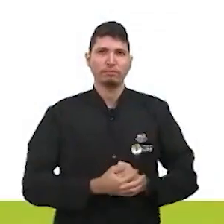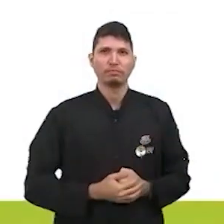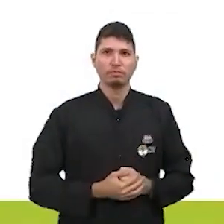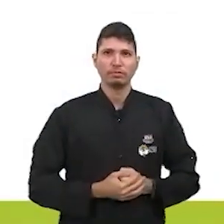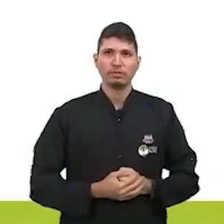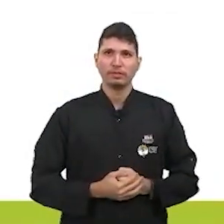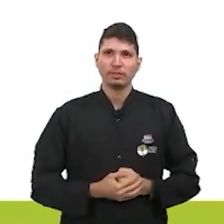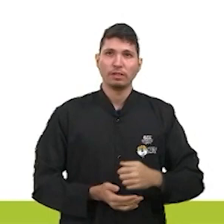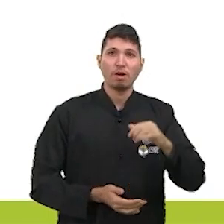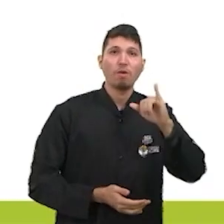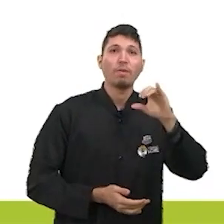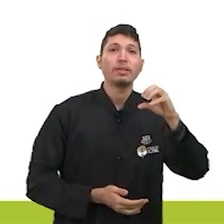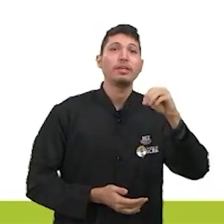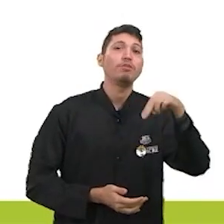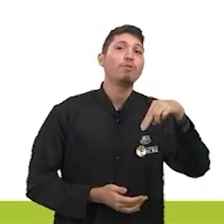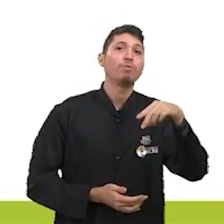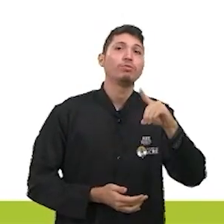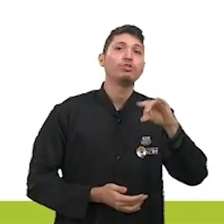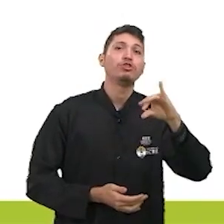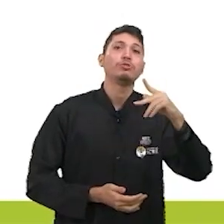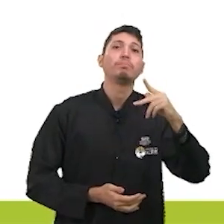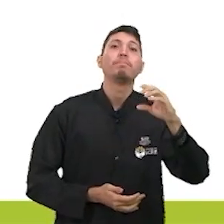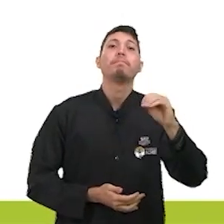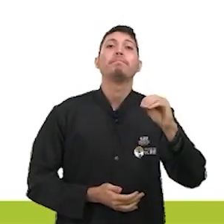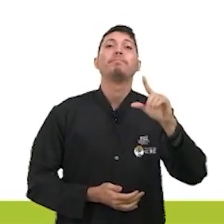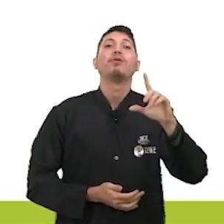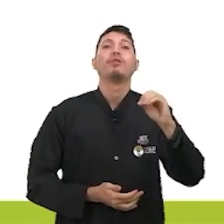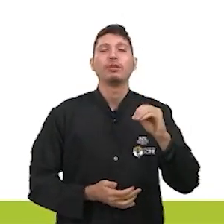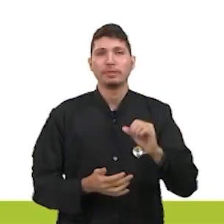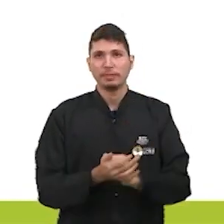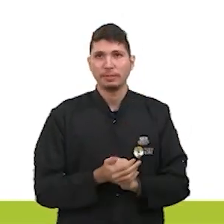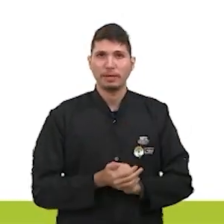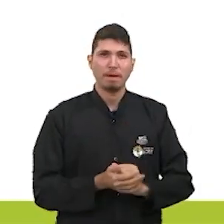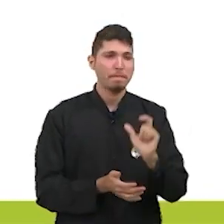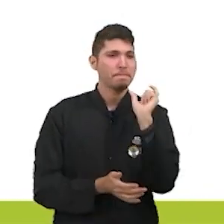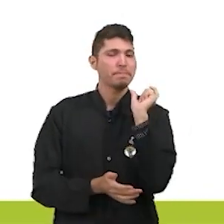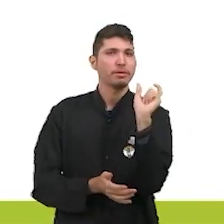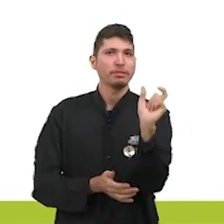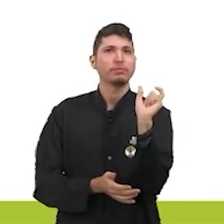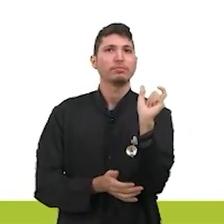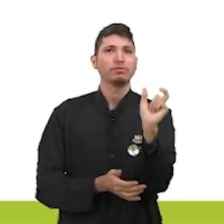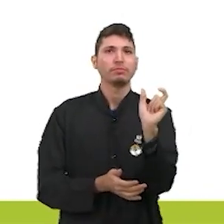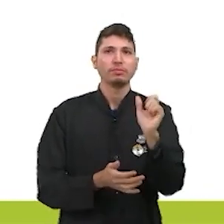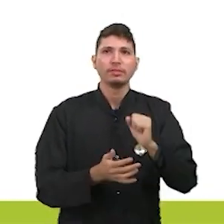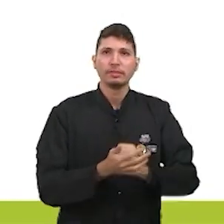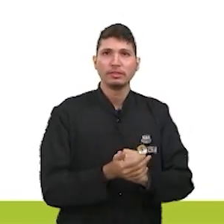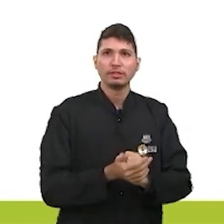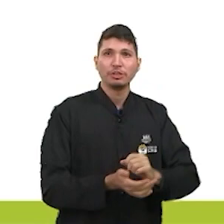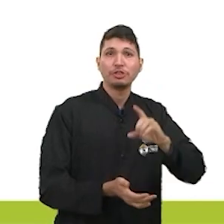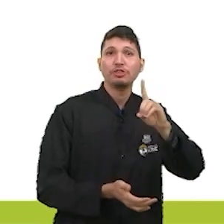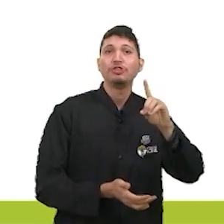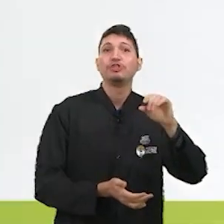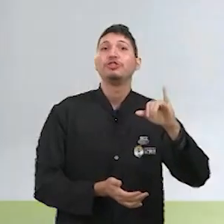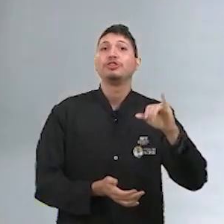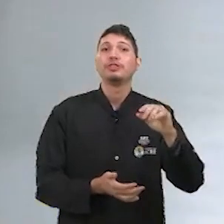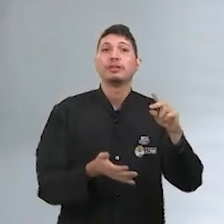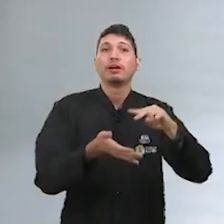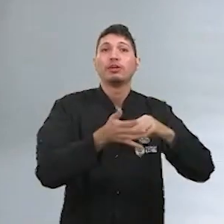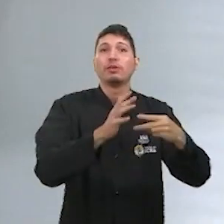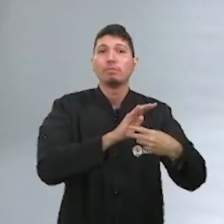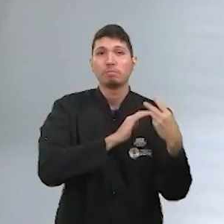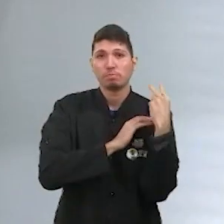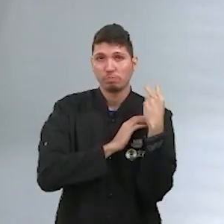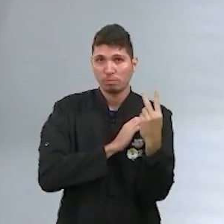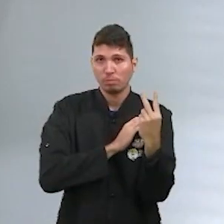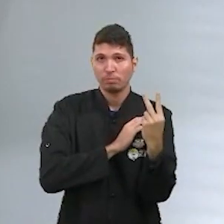nome, íon dipolo. Vamos analisar então essa palavra, dipolo. Di significa